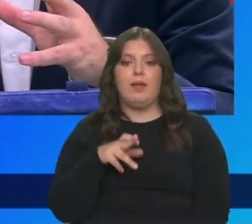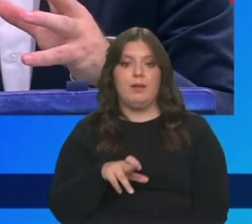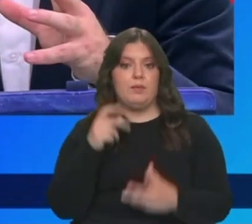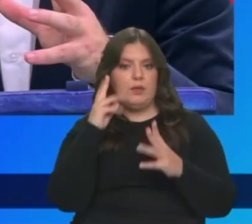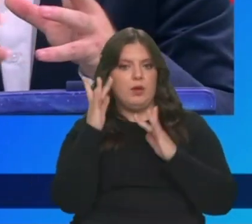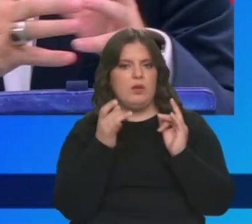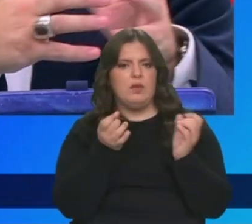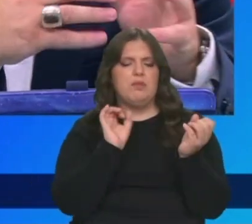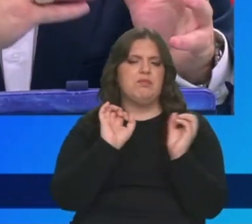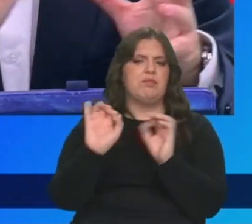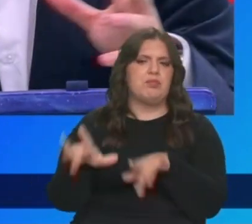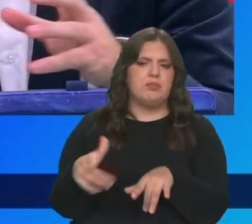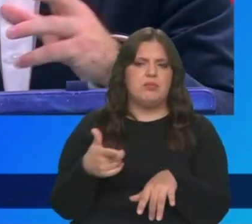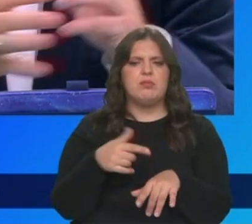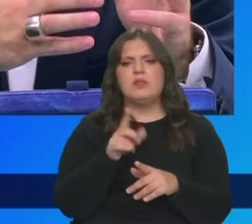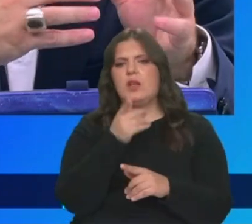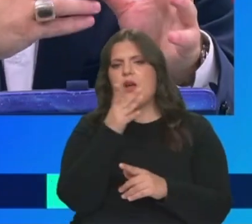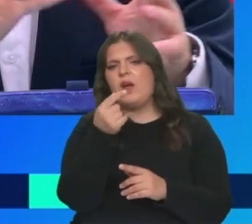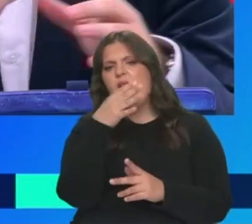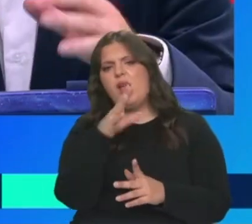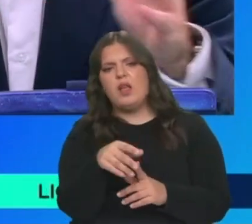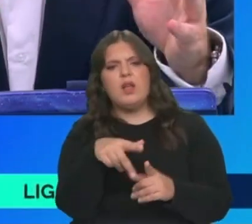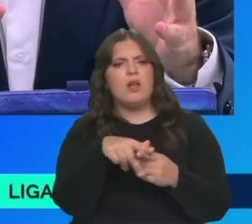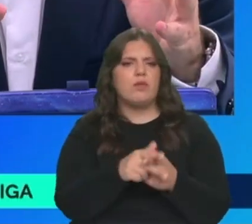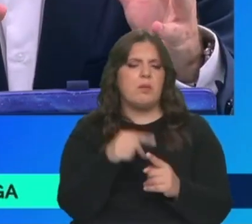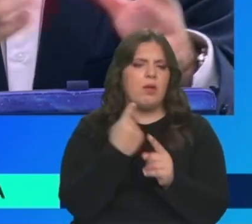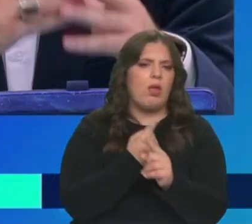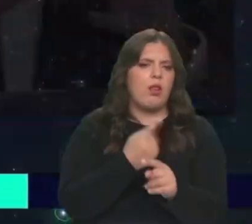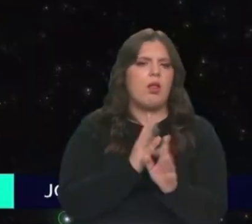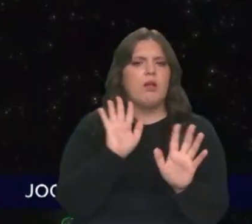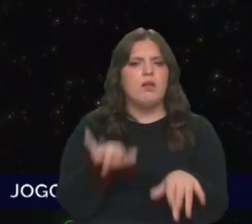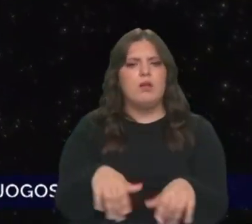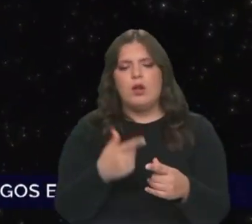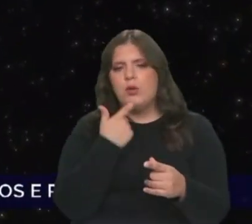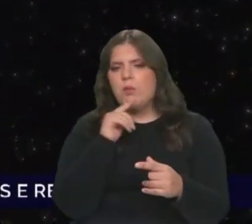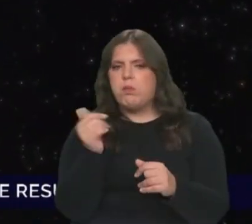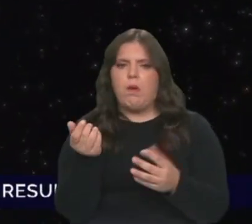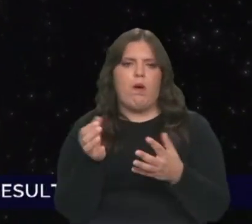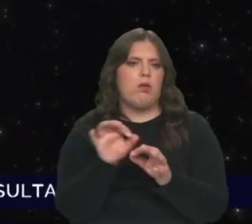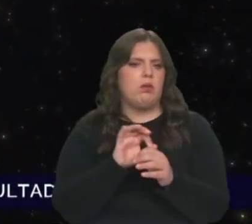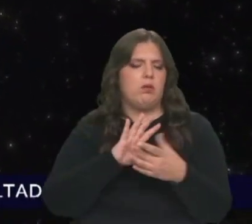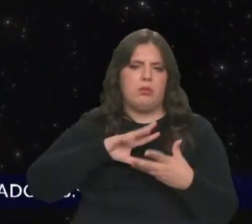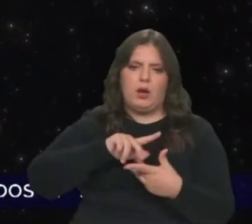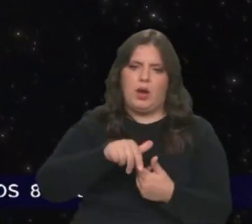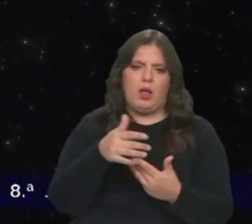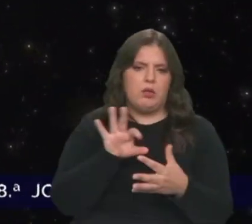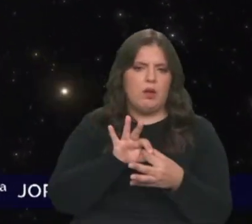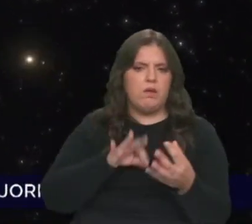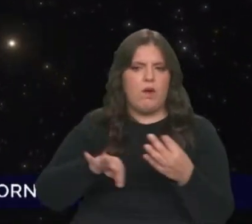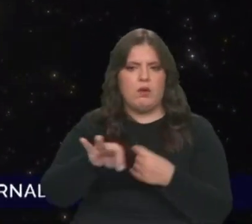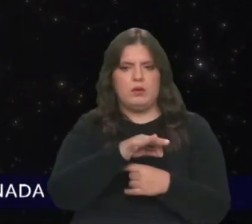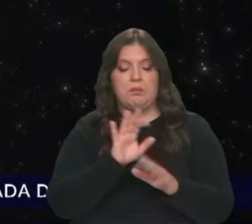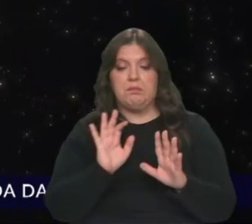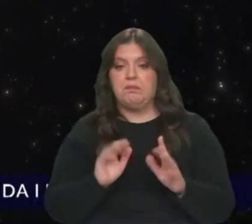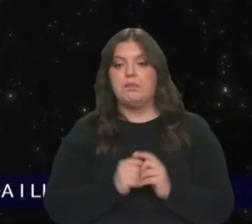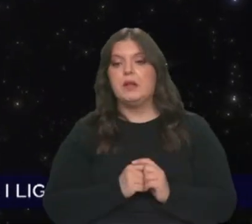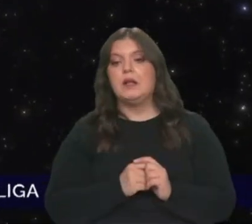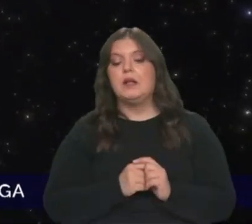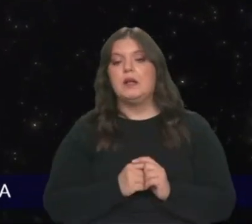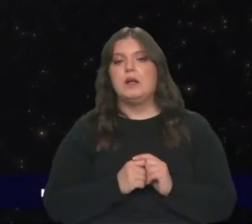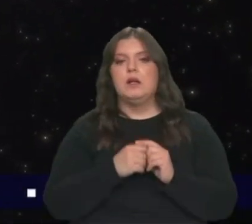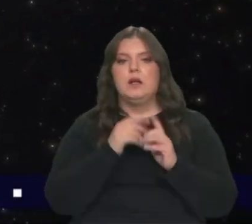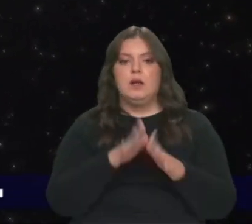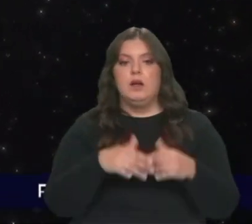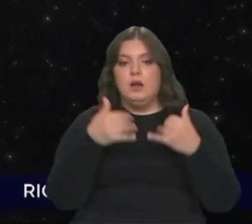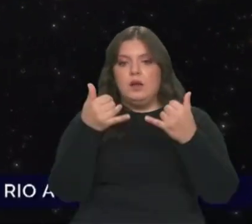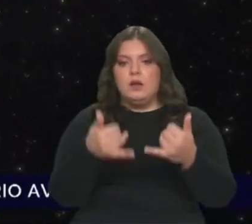foi descartada na altura, disseram que aquilo são erros de instrumentação e, portanto, jamais, em situação alguma, poderia haver um planeta ali à volta da estrela Barnard. Damos um salto